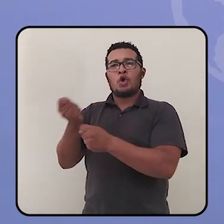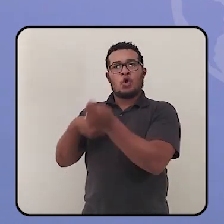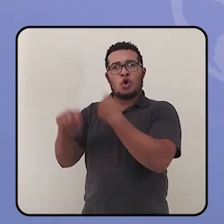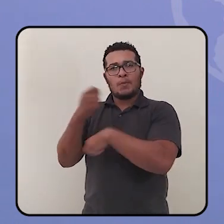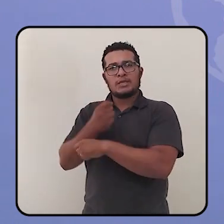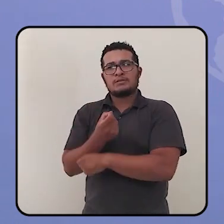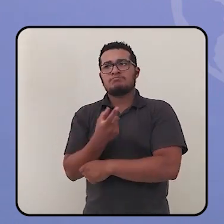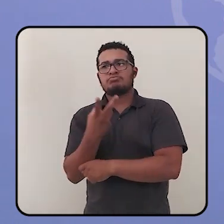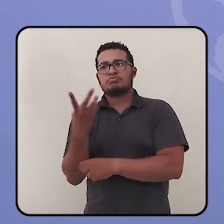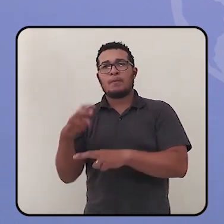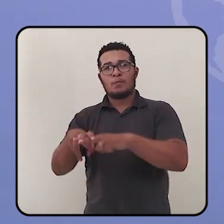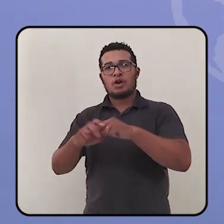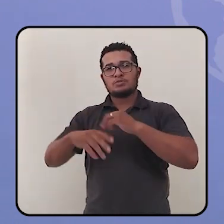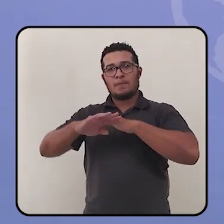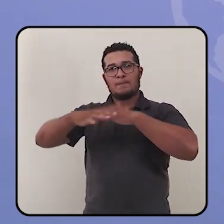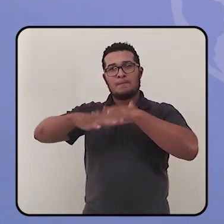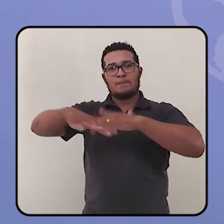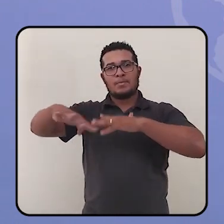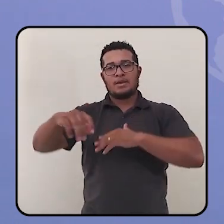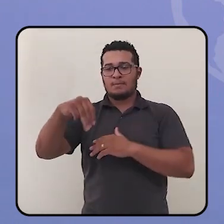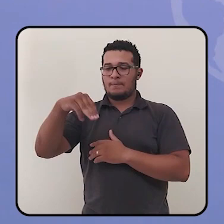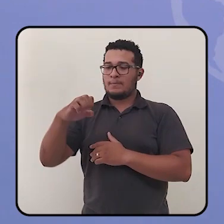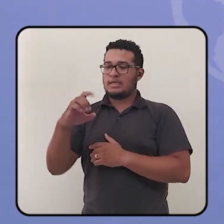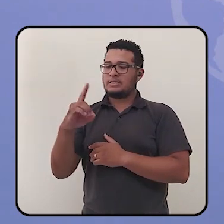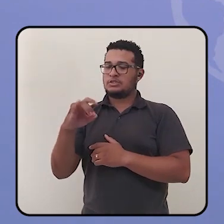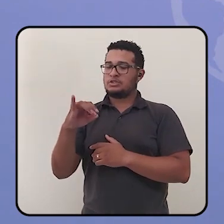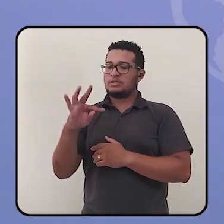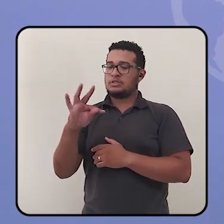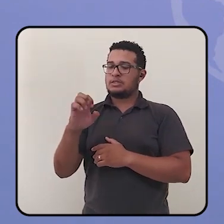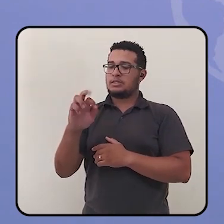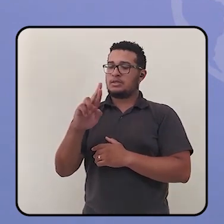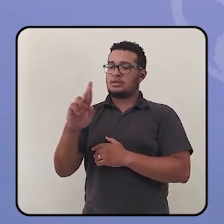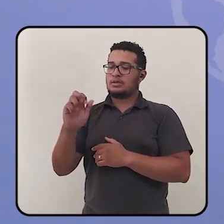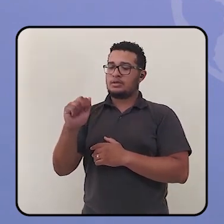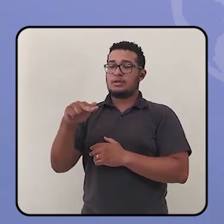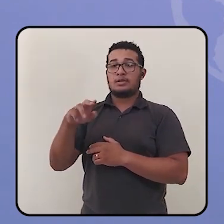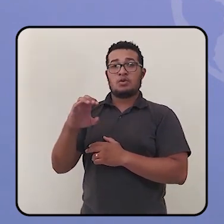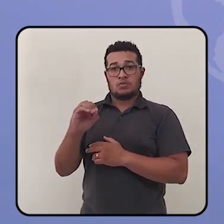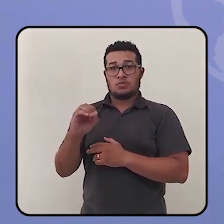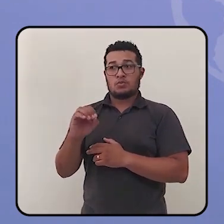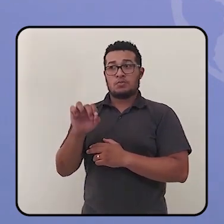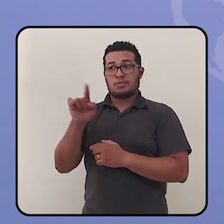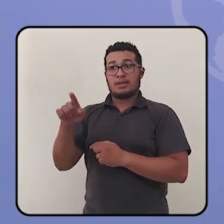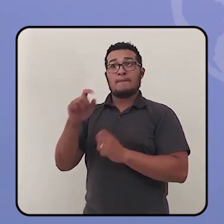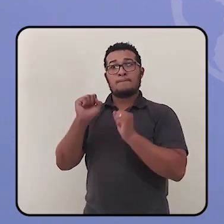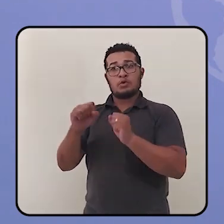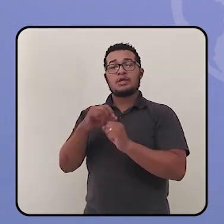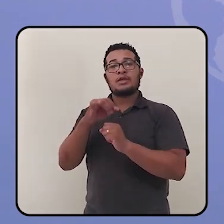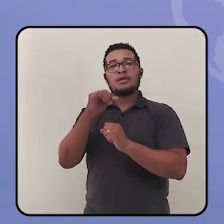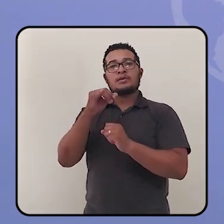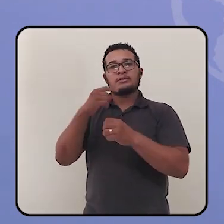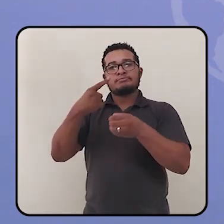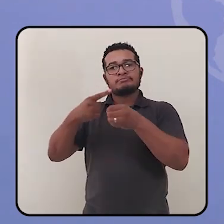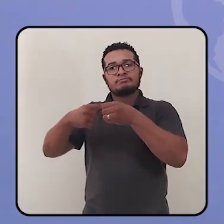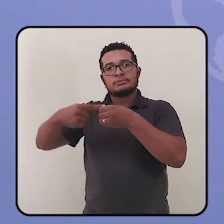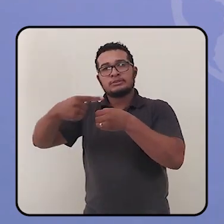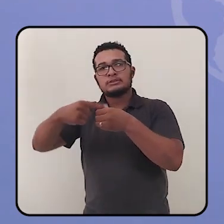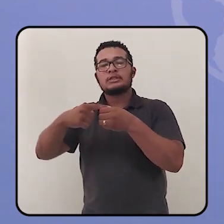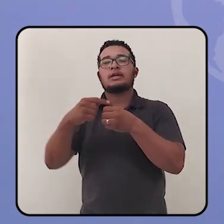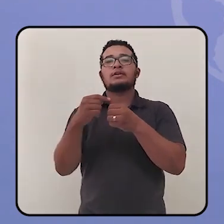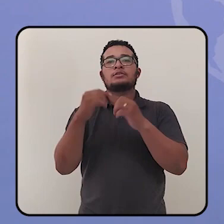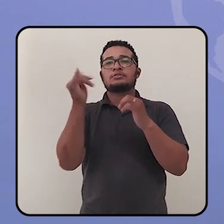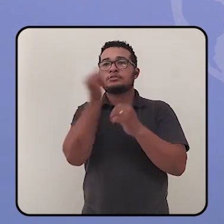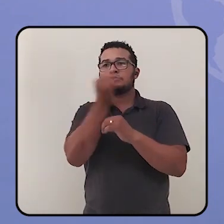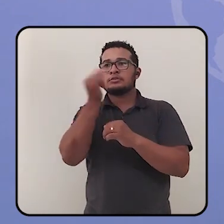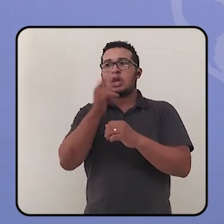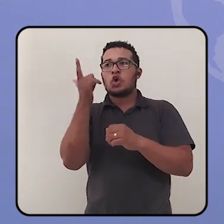do mar mediterrâneo e isso favoreceu para que eles as cidades italianas pudesse sair na frente no